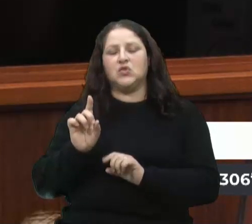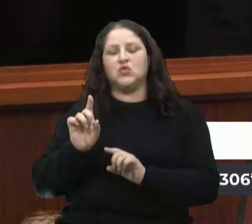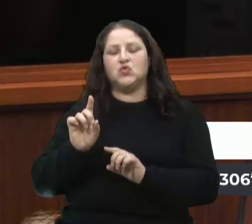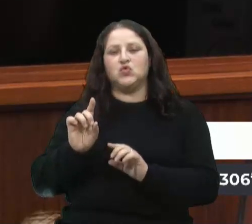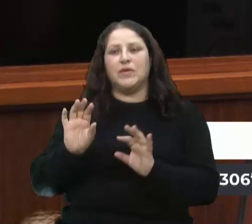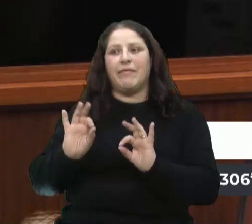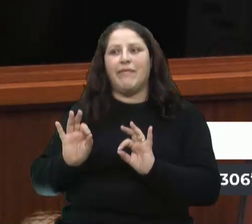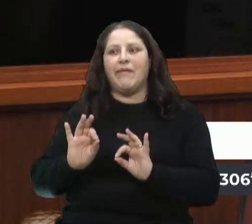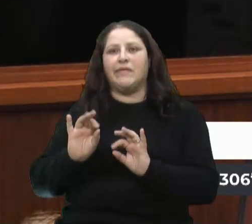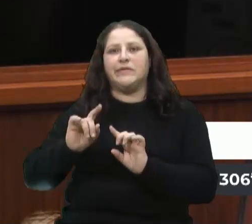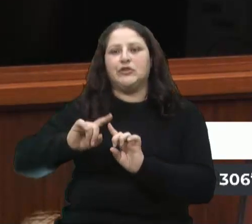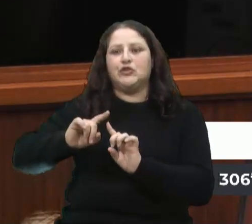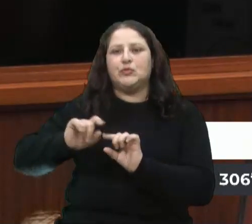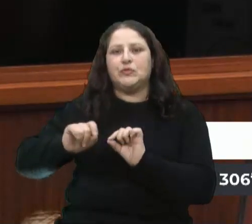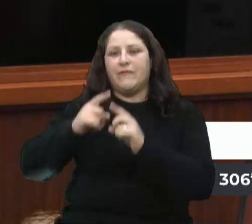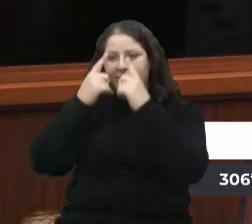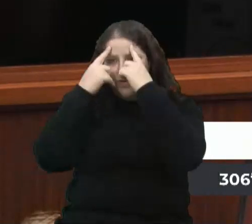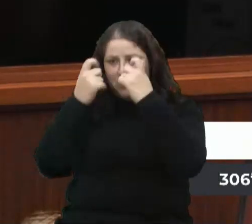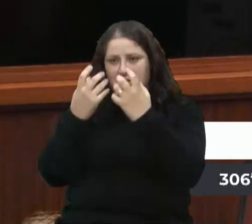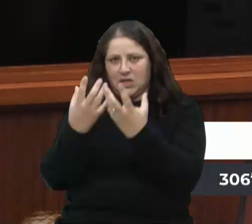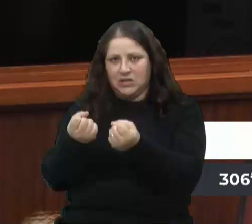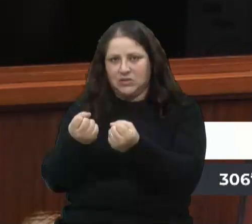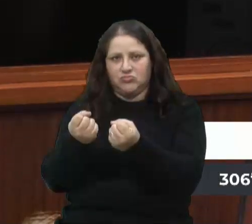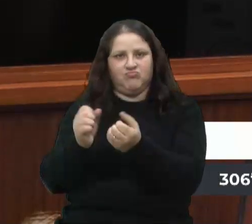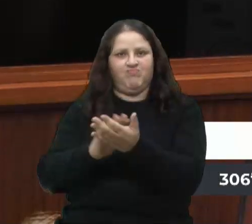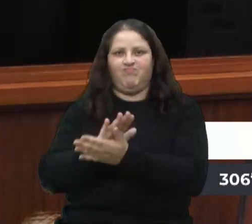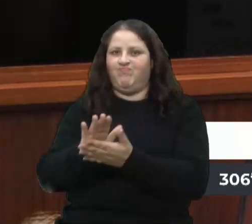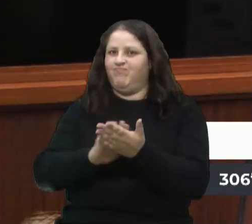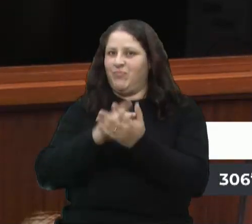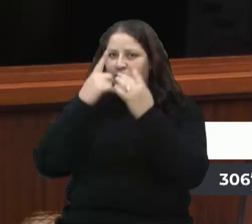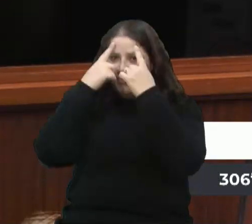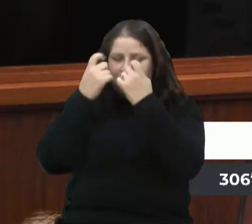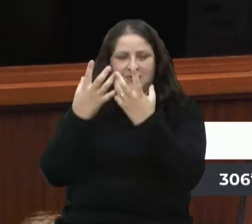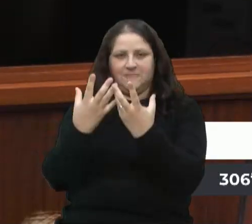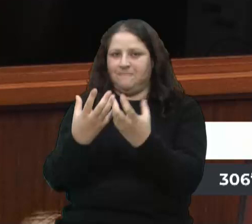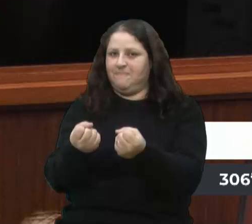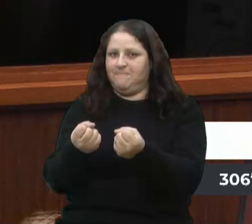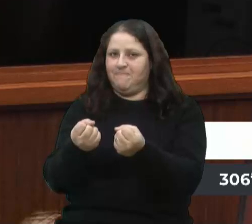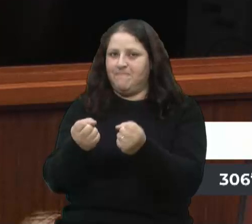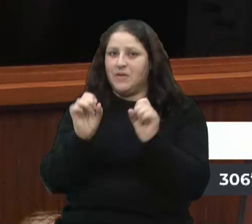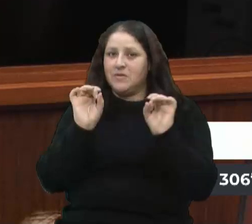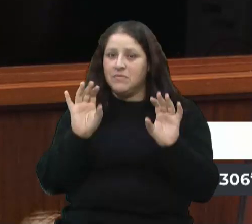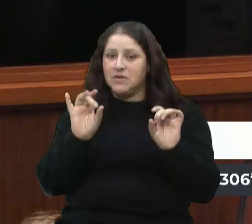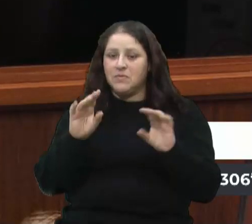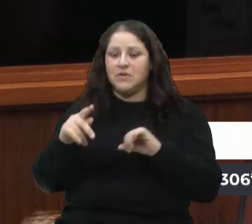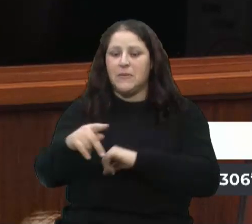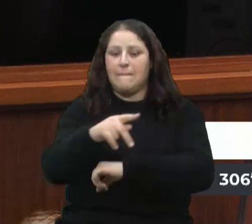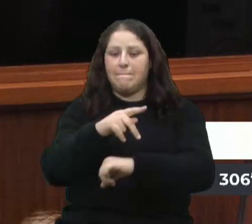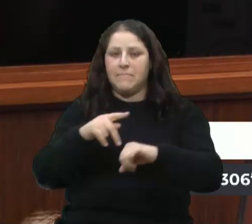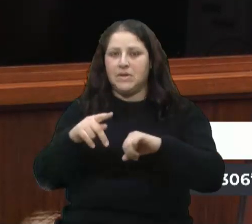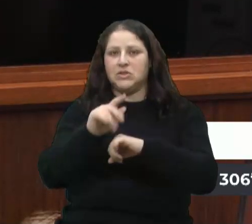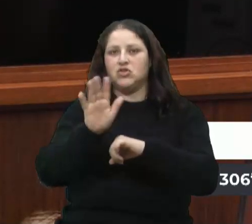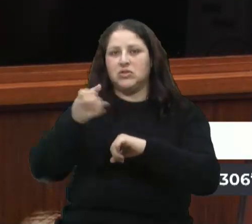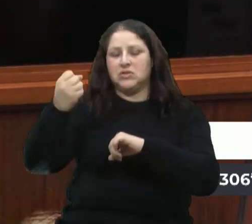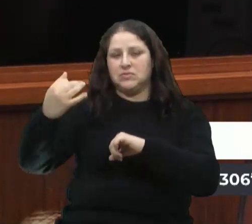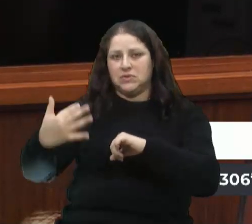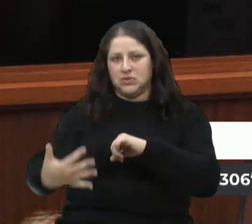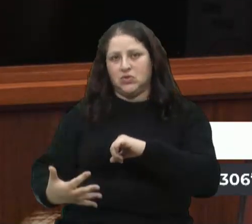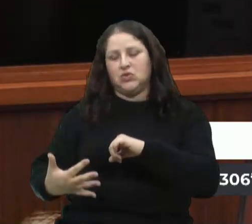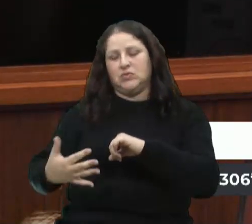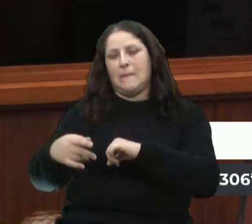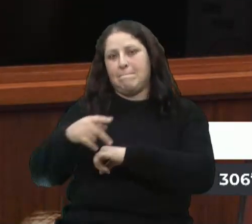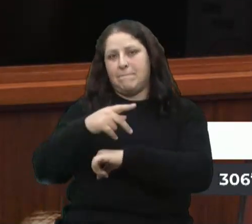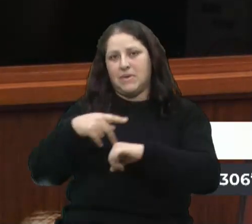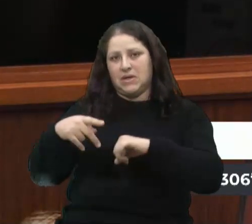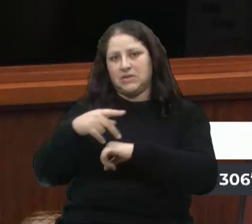violência é aceito, né? É aceita, especialmente num país, como já foi colocado muito bem, um